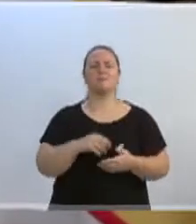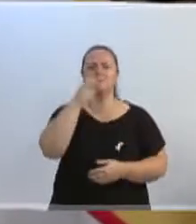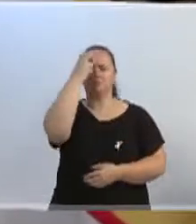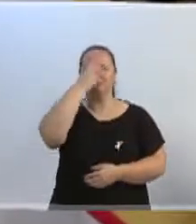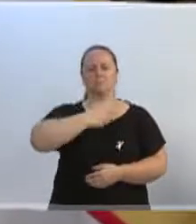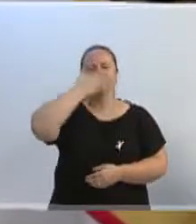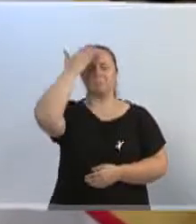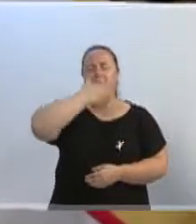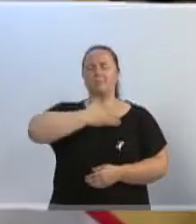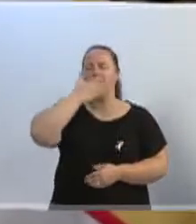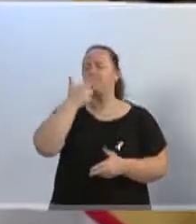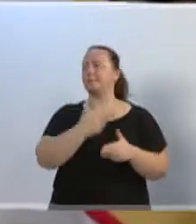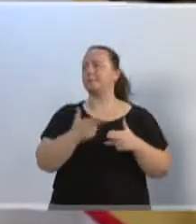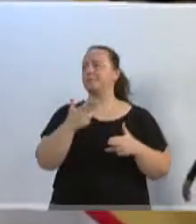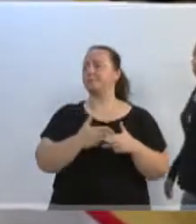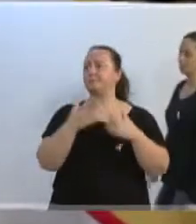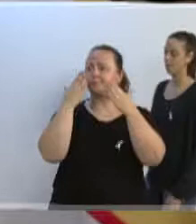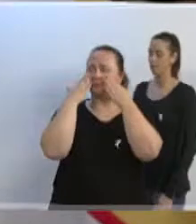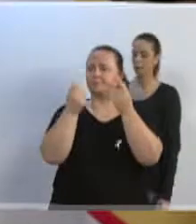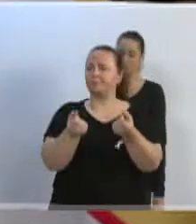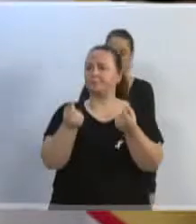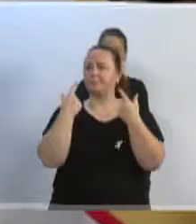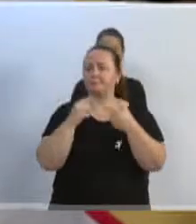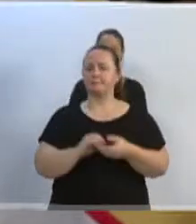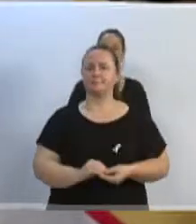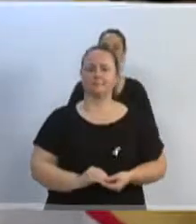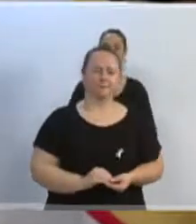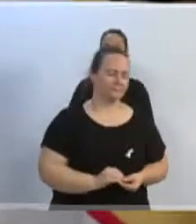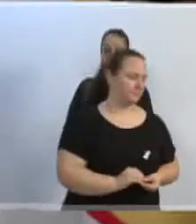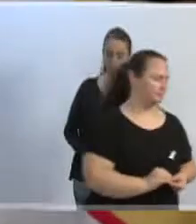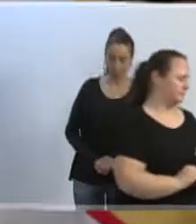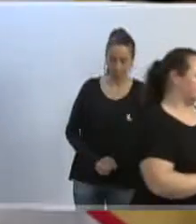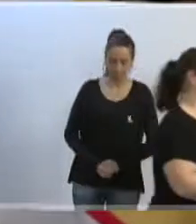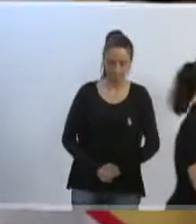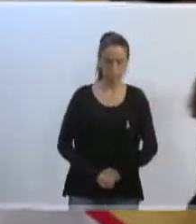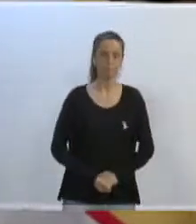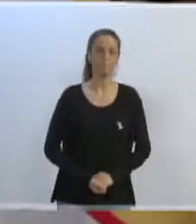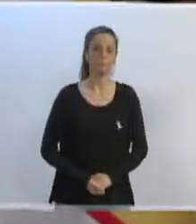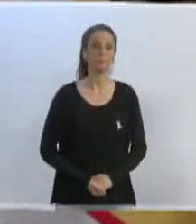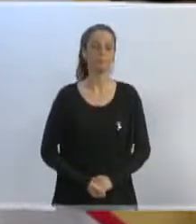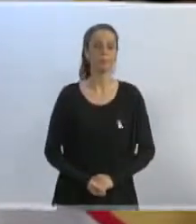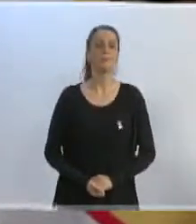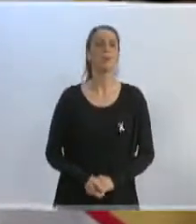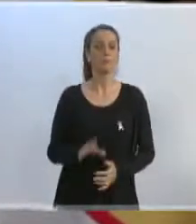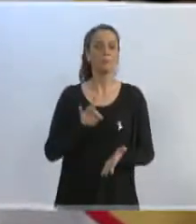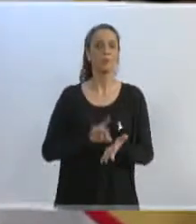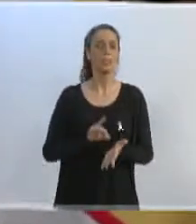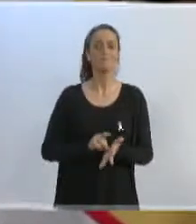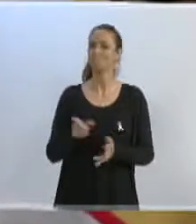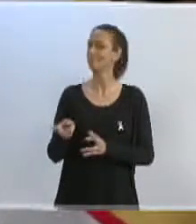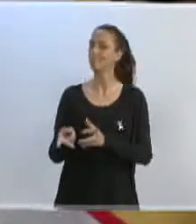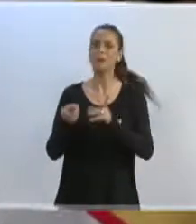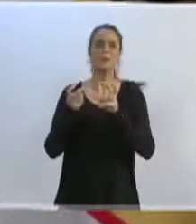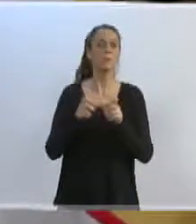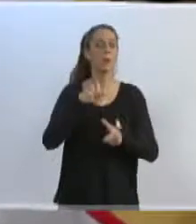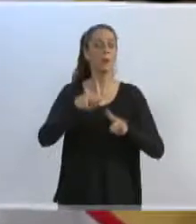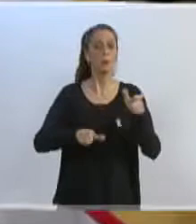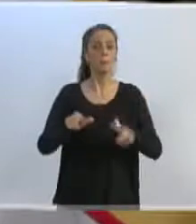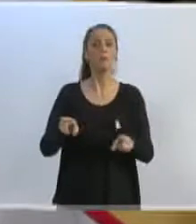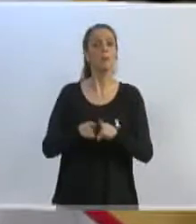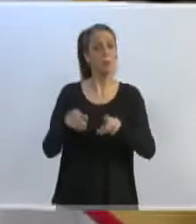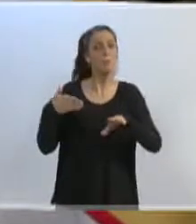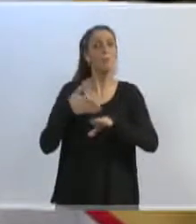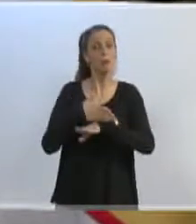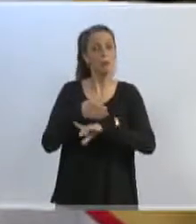os nossos olhos e fechamos os nossos olhos para essas deficiências. E não vimos que são pessoas que fazem parte